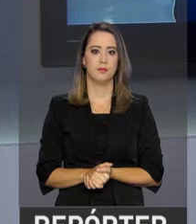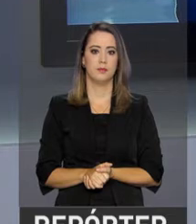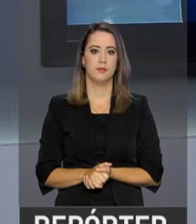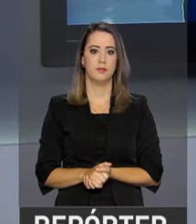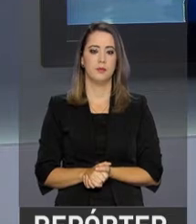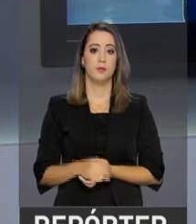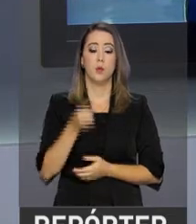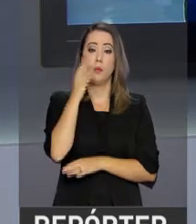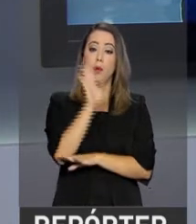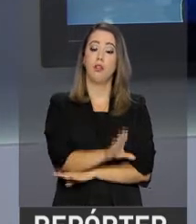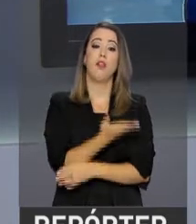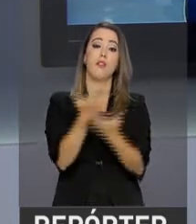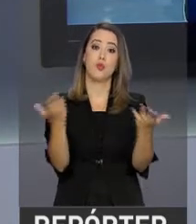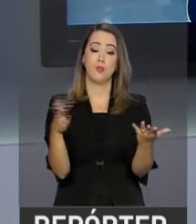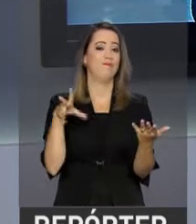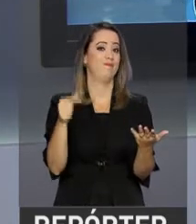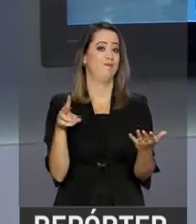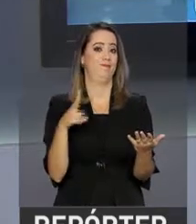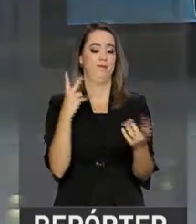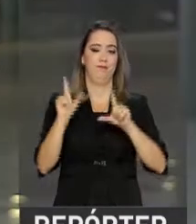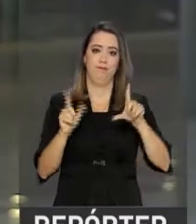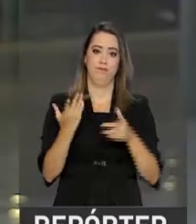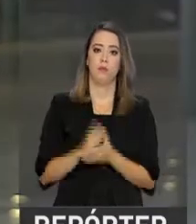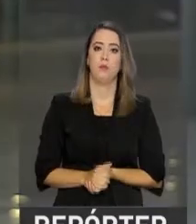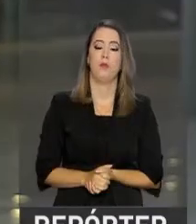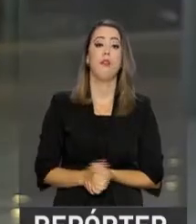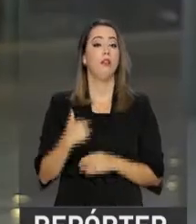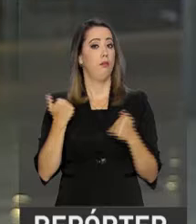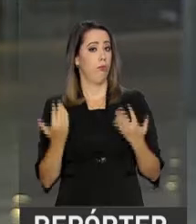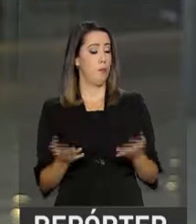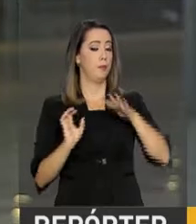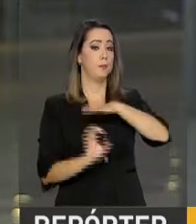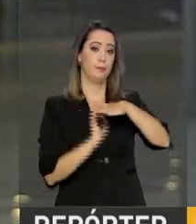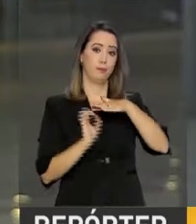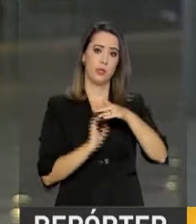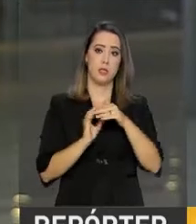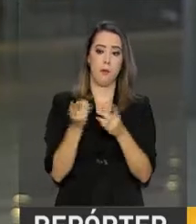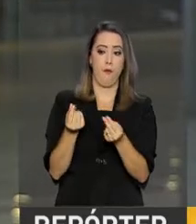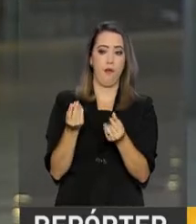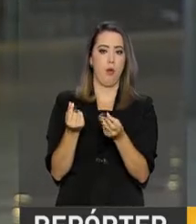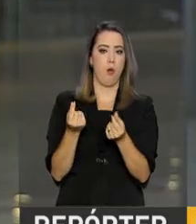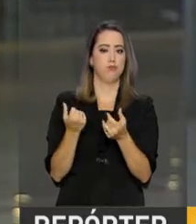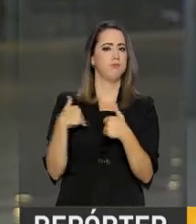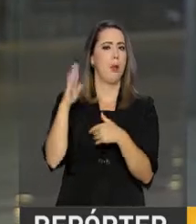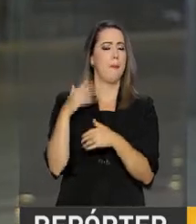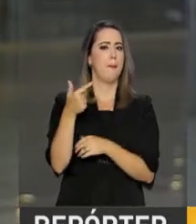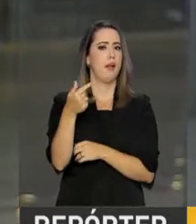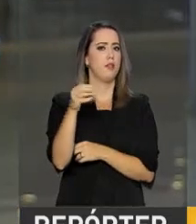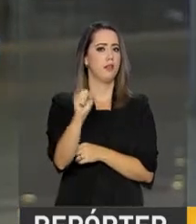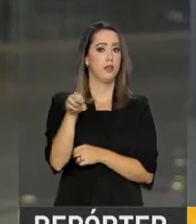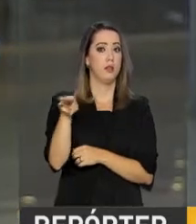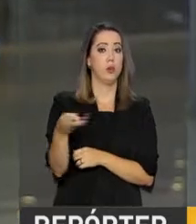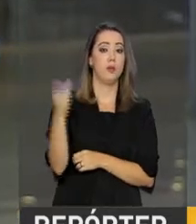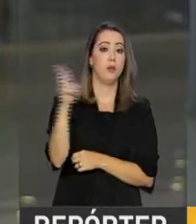boa tarde roberto boa tarde a todos pois é roberto as empresas com faturamento superior a 78 milhões de reais